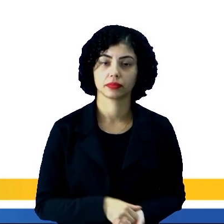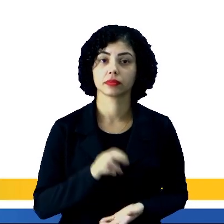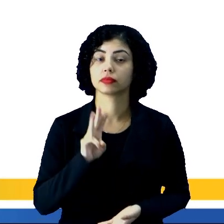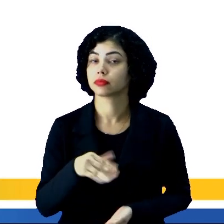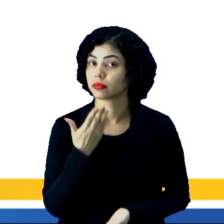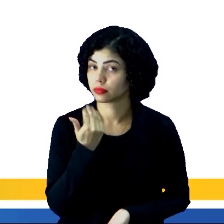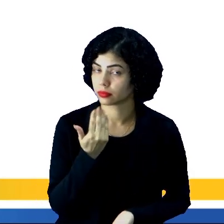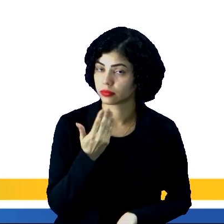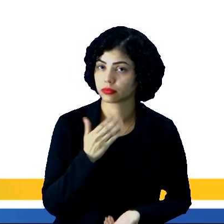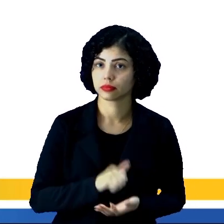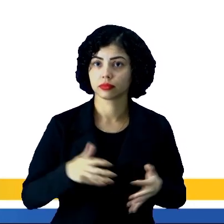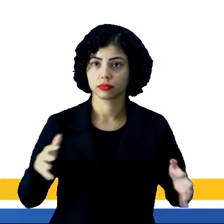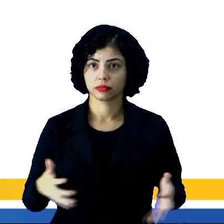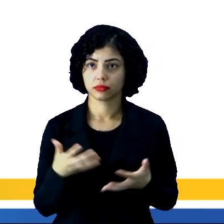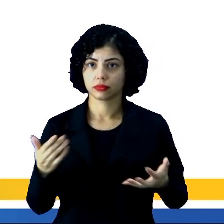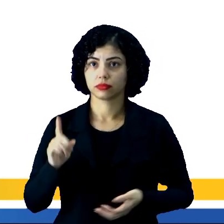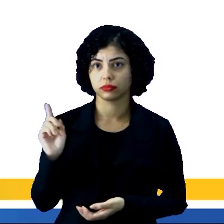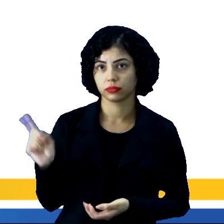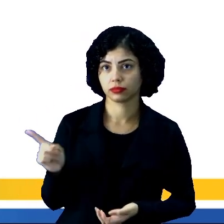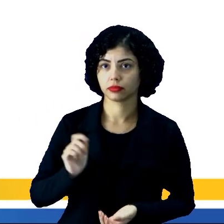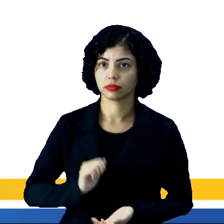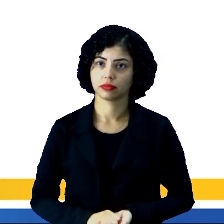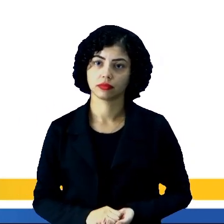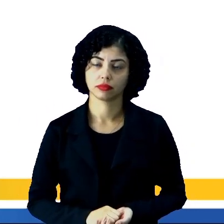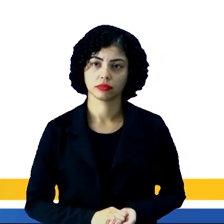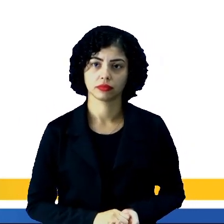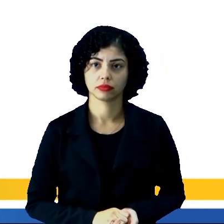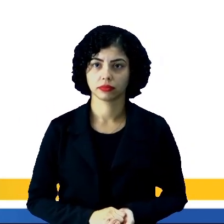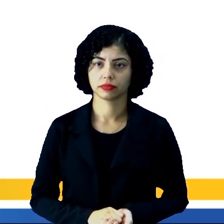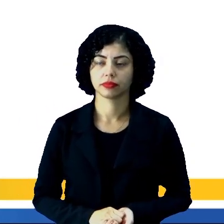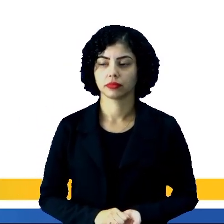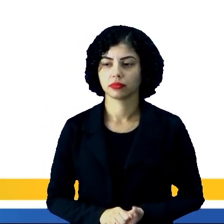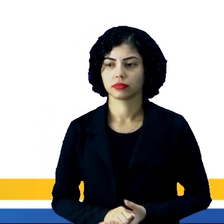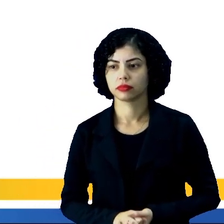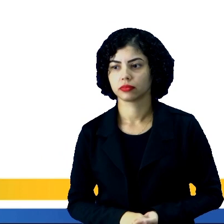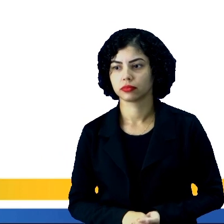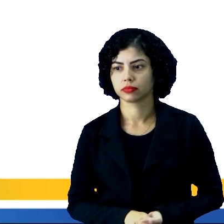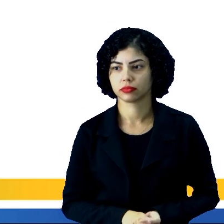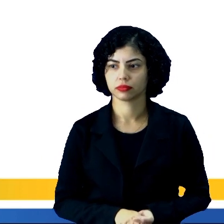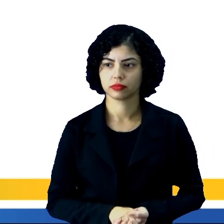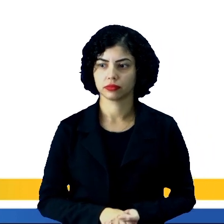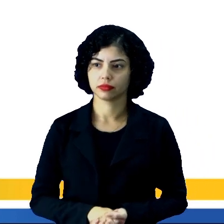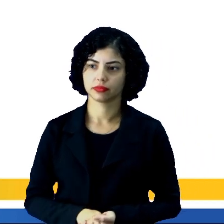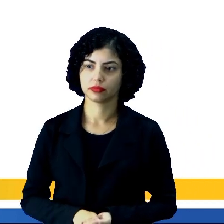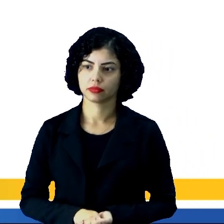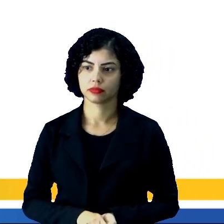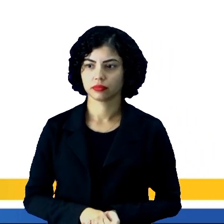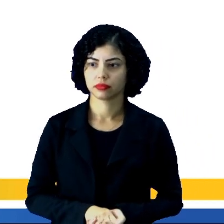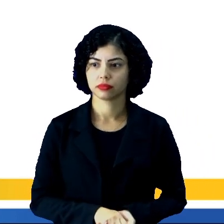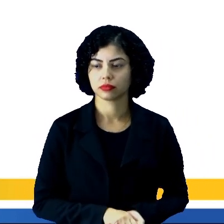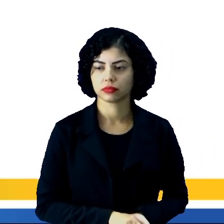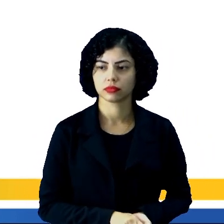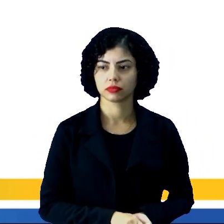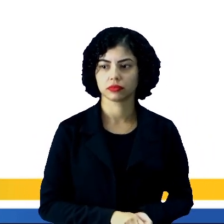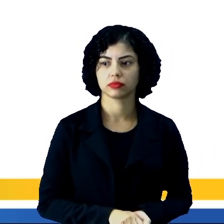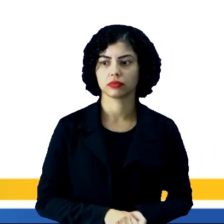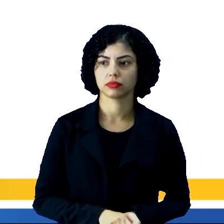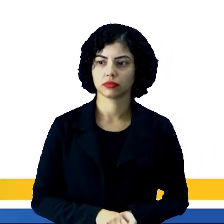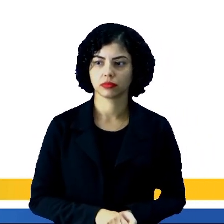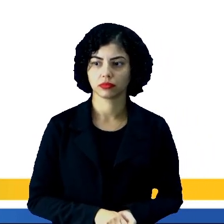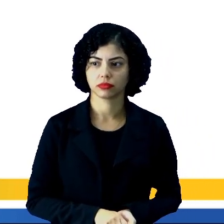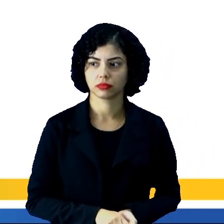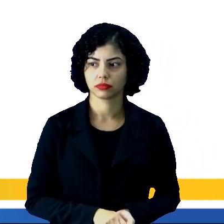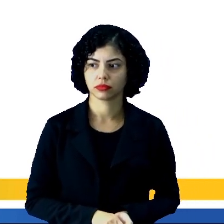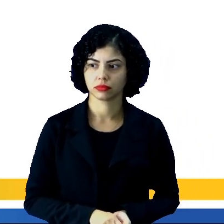quem é que come salada todos os dias ele ela come salada né Então ela é o sujeito quem é o